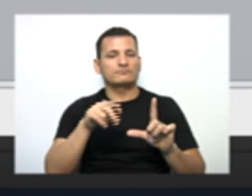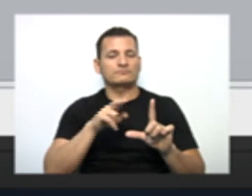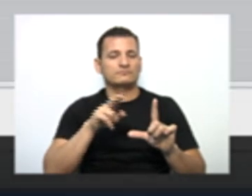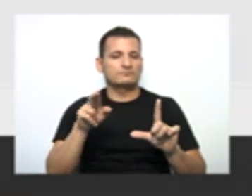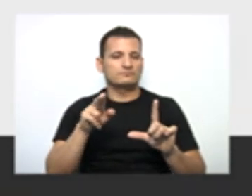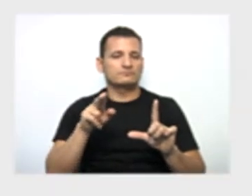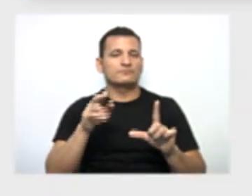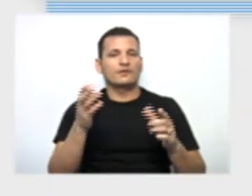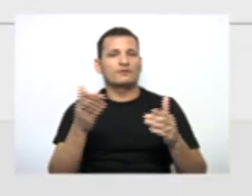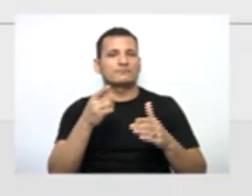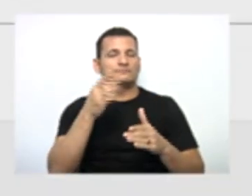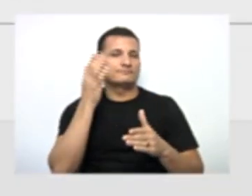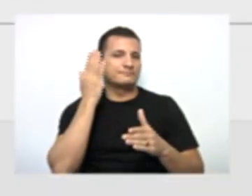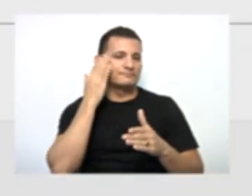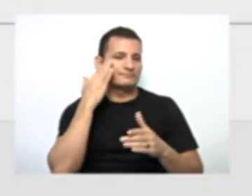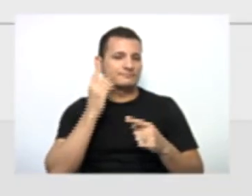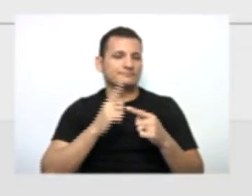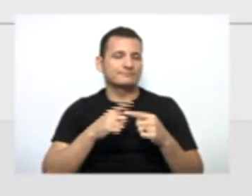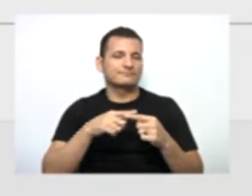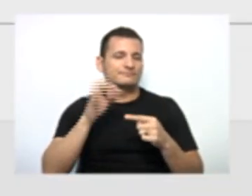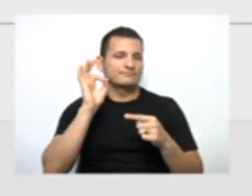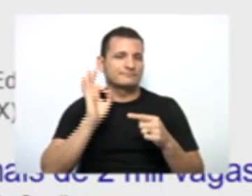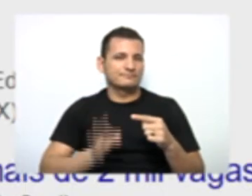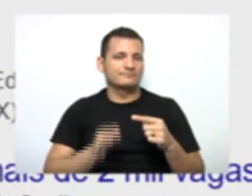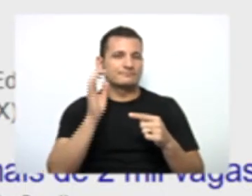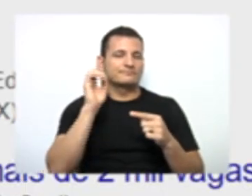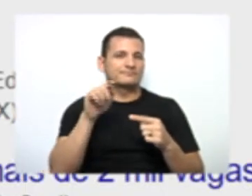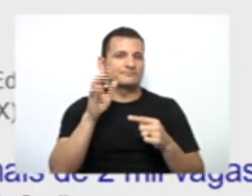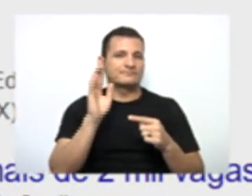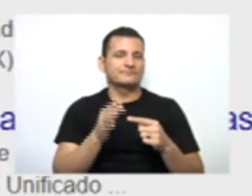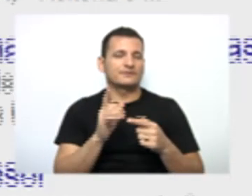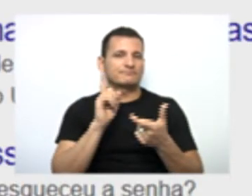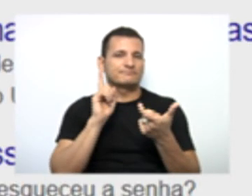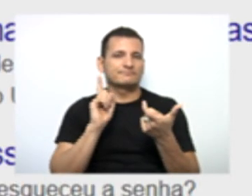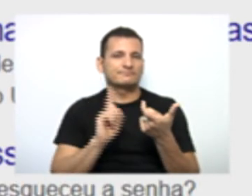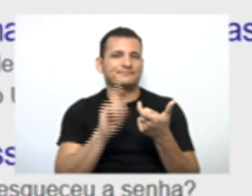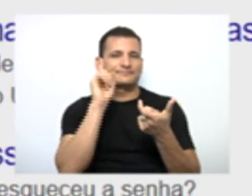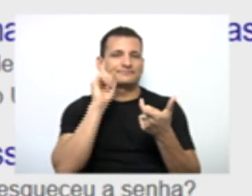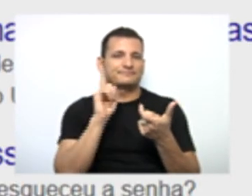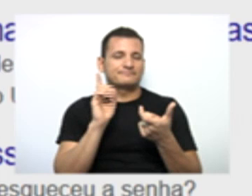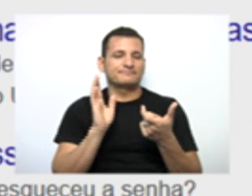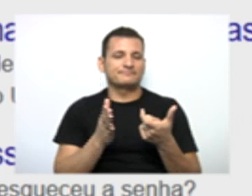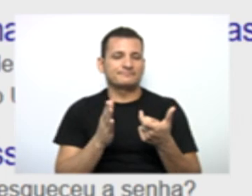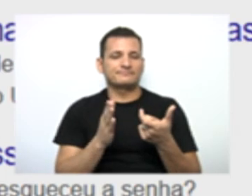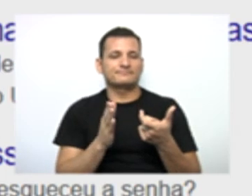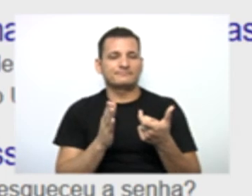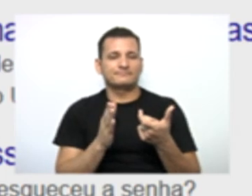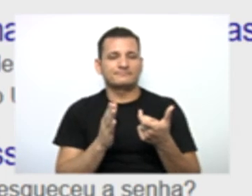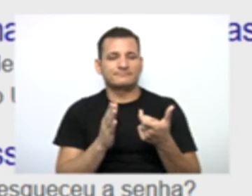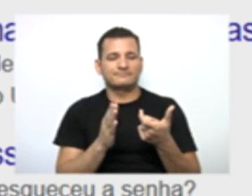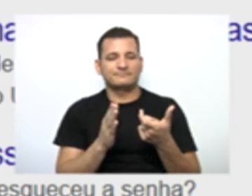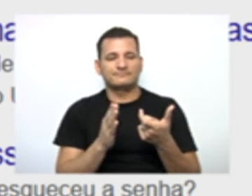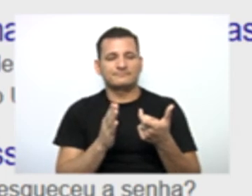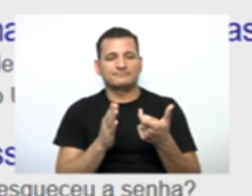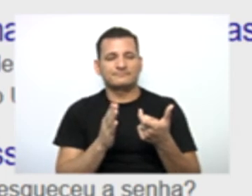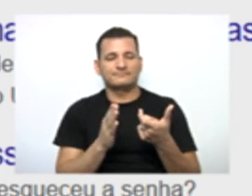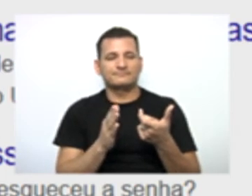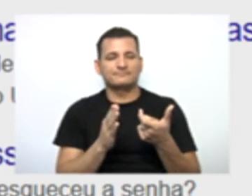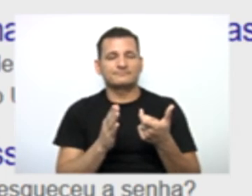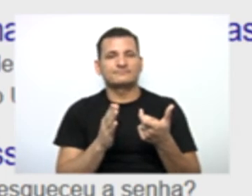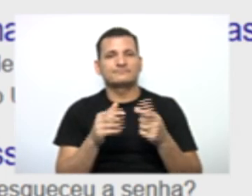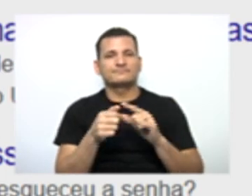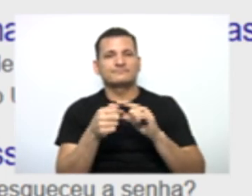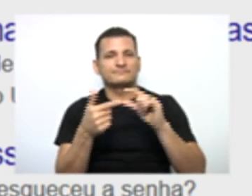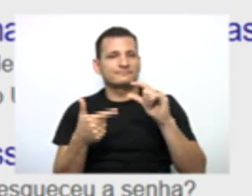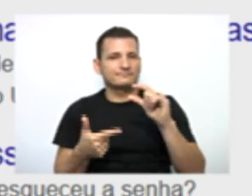sabe, porque eu tenho certeza que você já clicou isso dentro do nosso navegador do